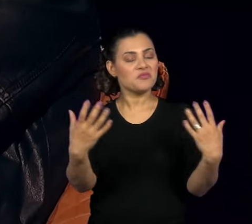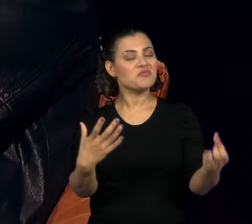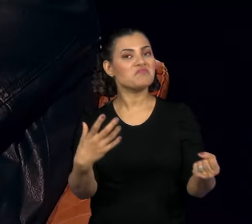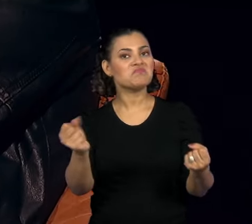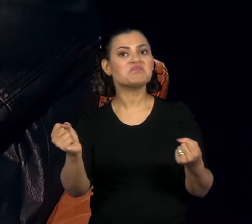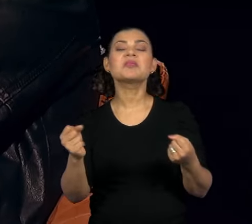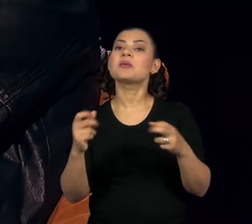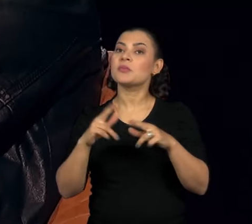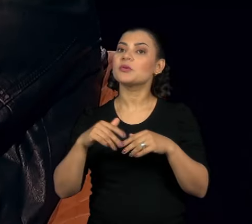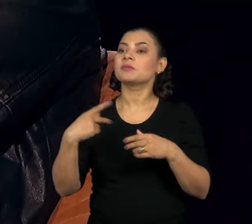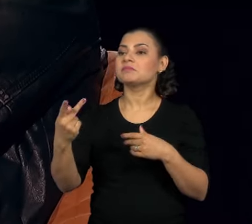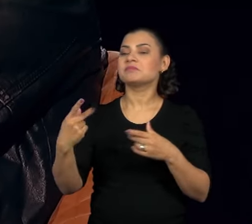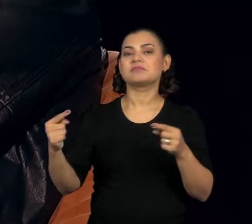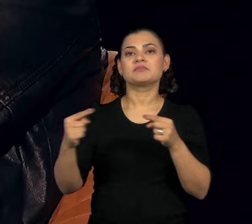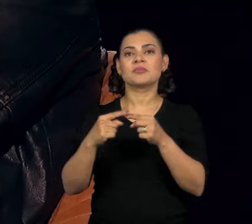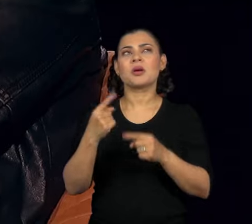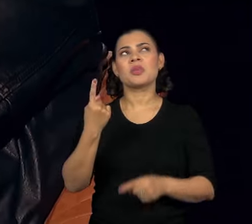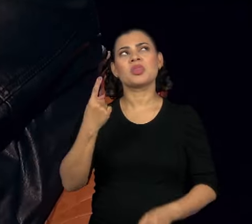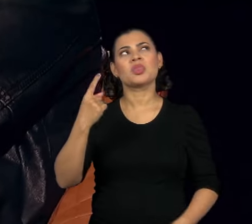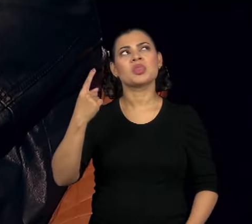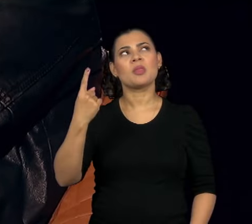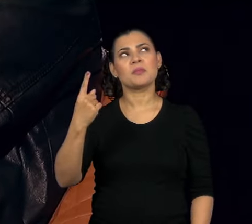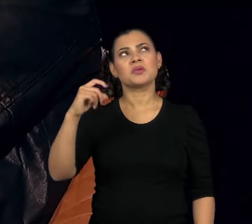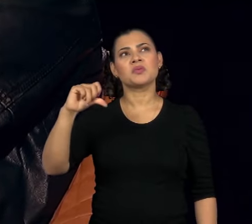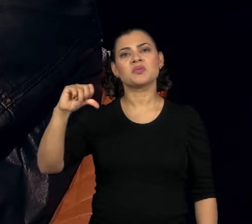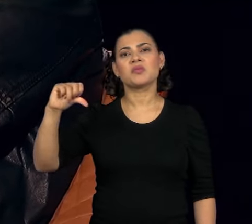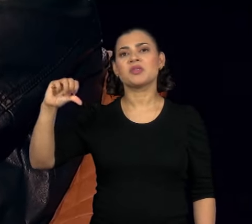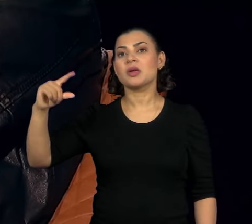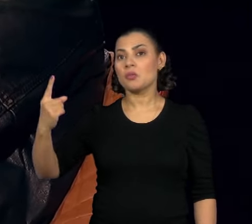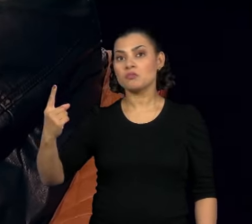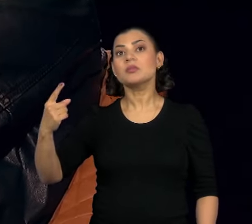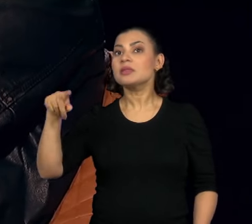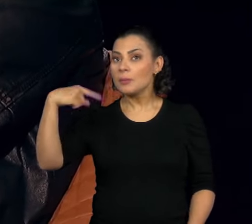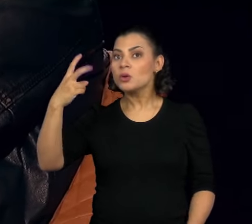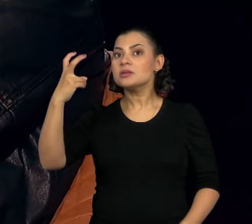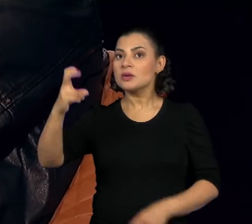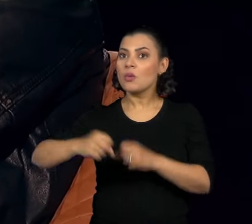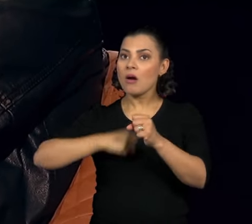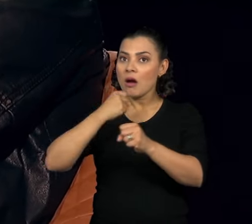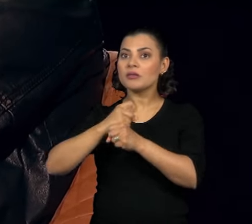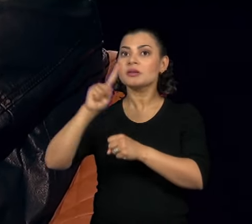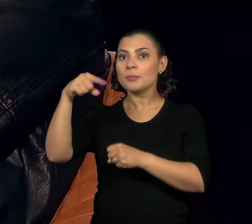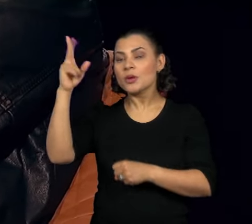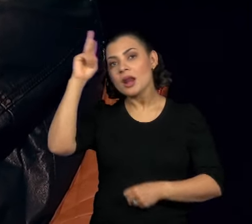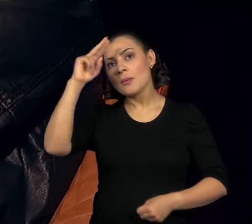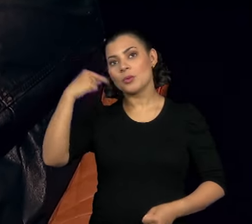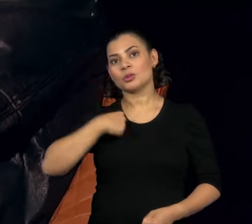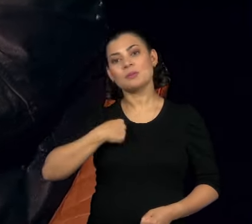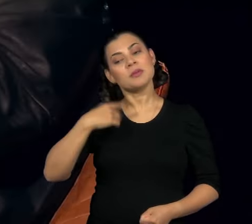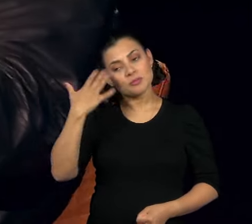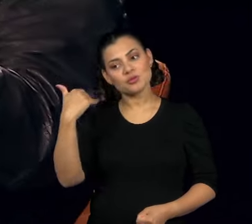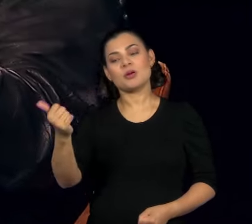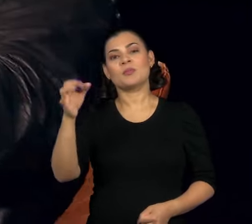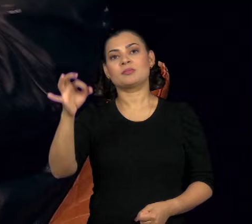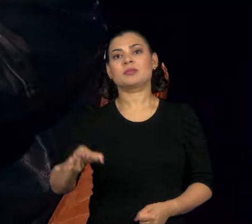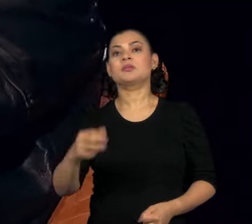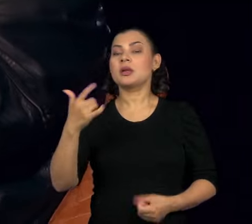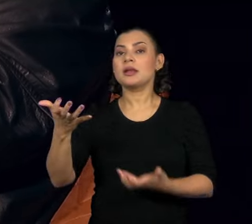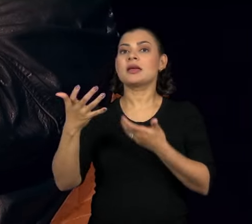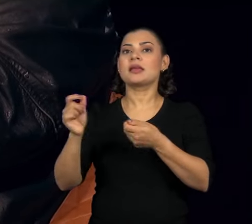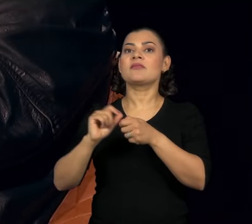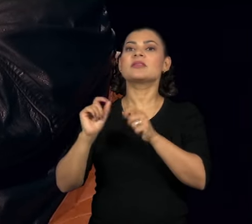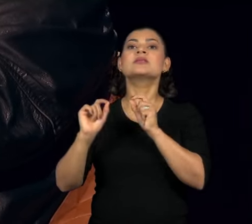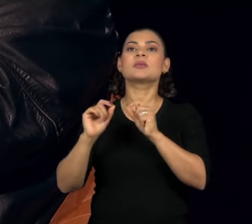deu, isso foi em 91, 5 anos depois ele me chamou mesmo. Ligou na minha casa e falou, tem um papel. Porque ele queria muito que eu fizesse